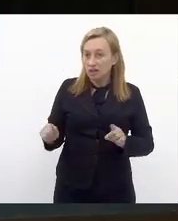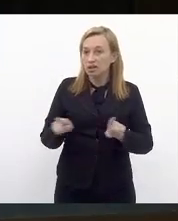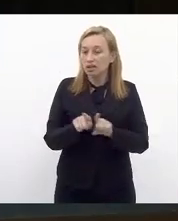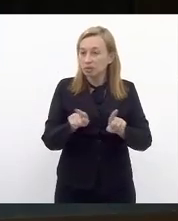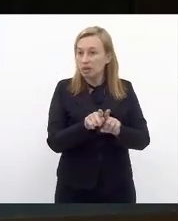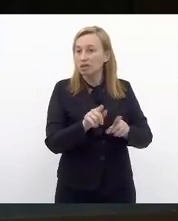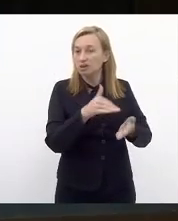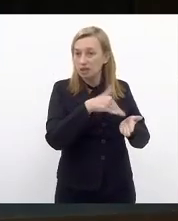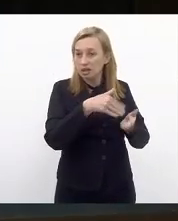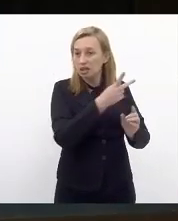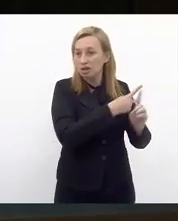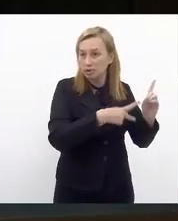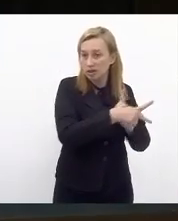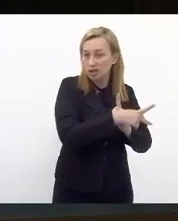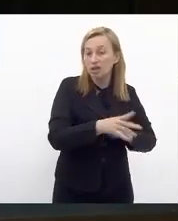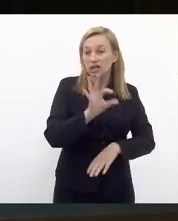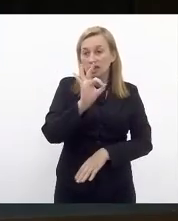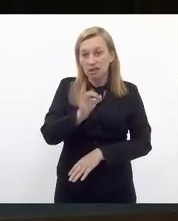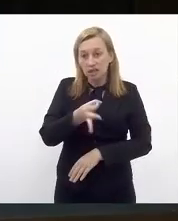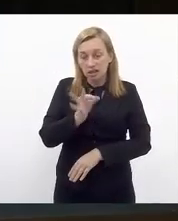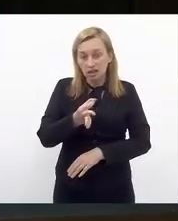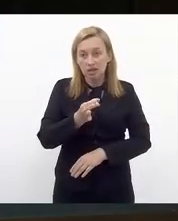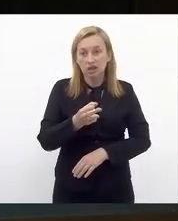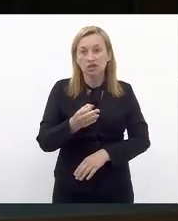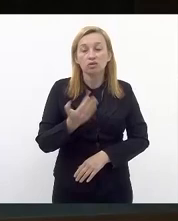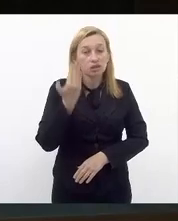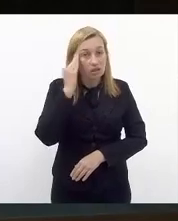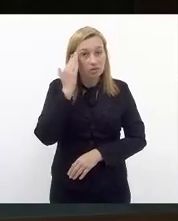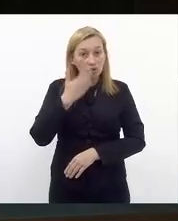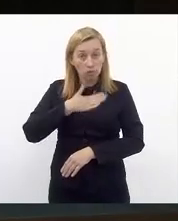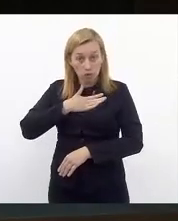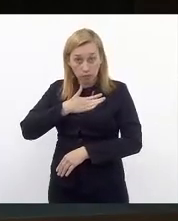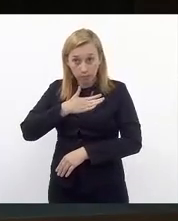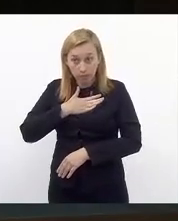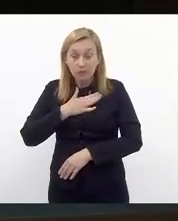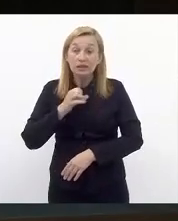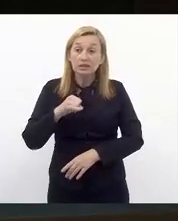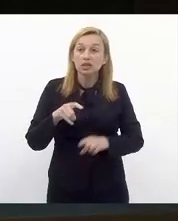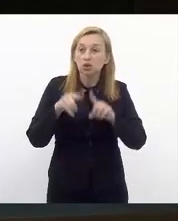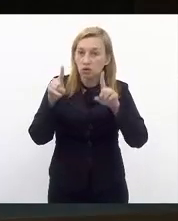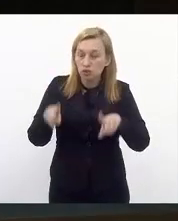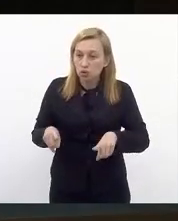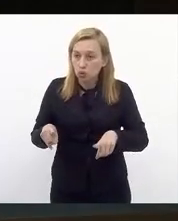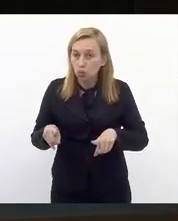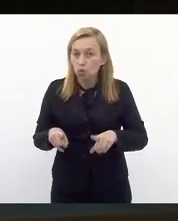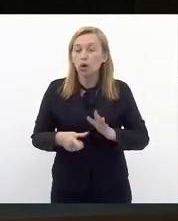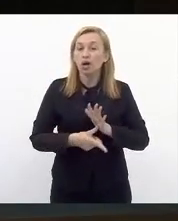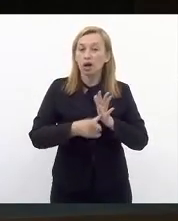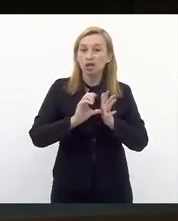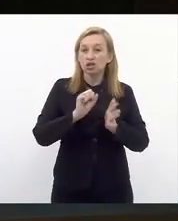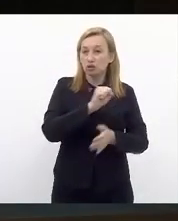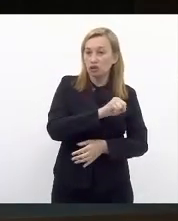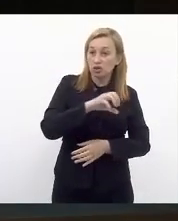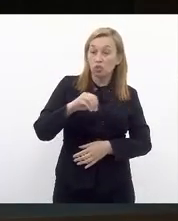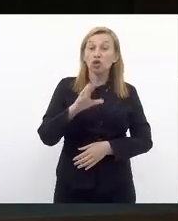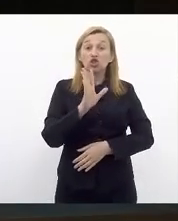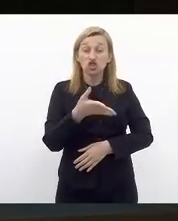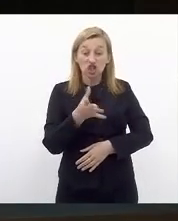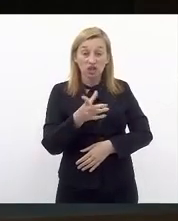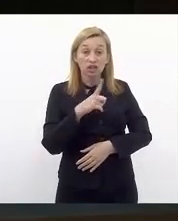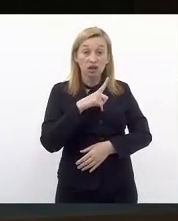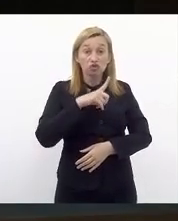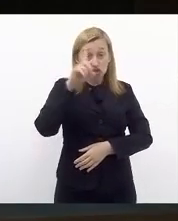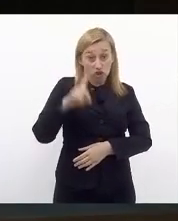de fato o no meu entendimento é um seguidores de antes 98 já tem o direito